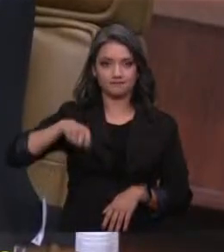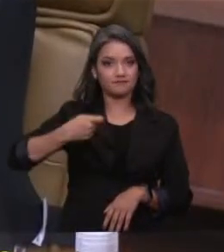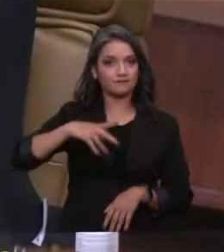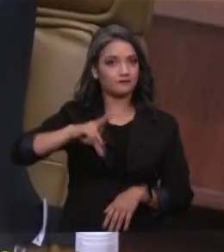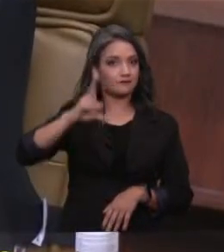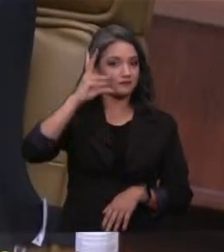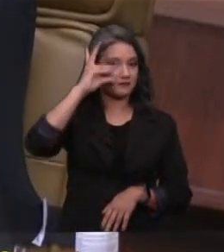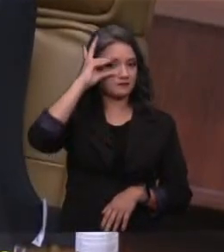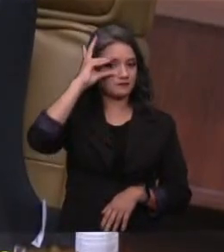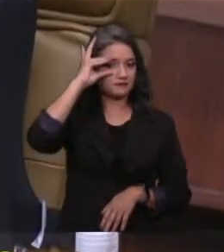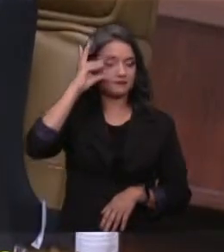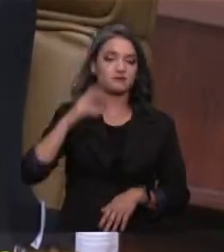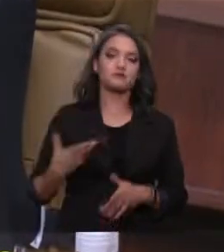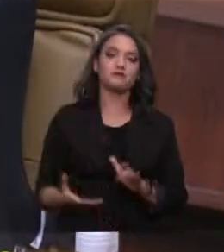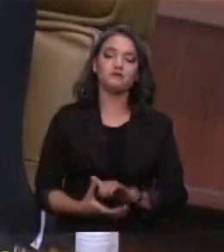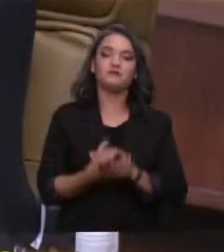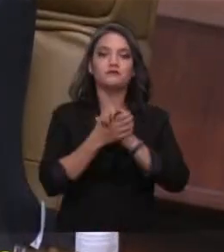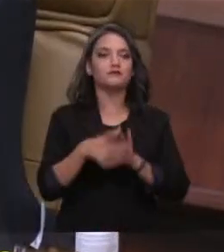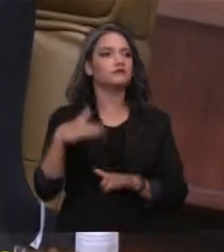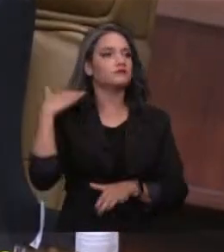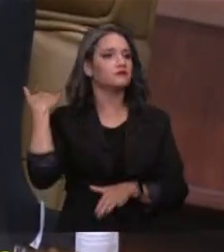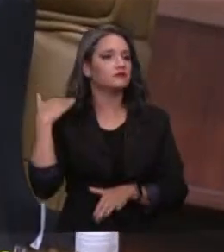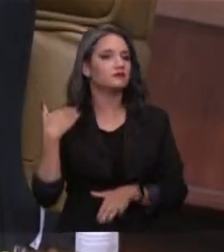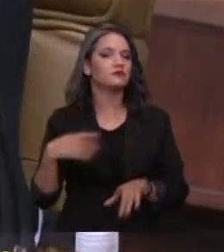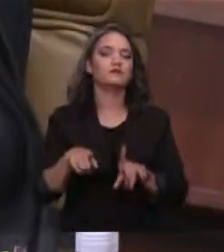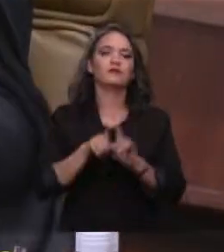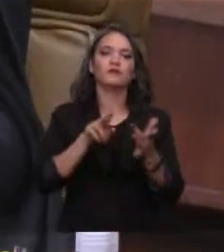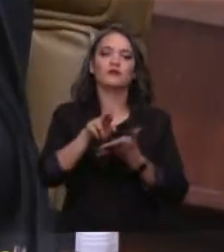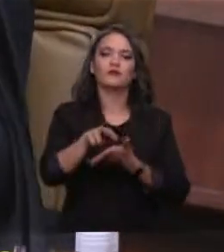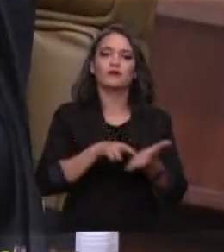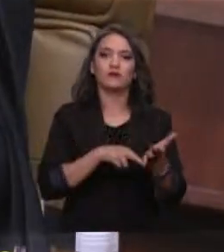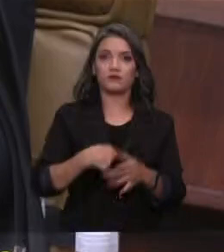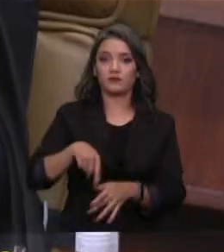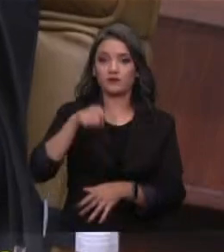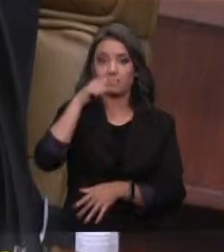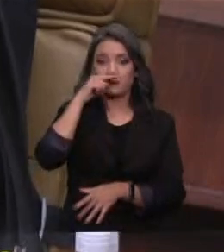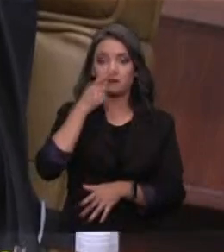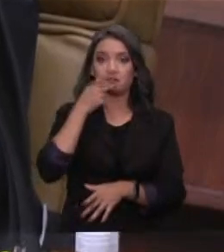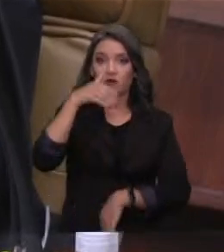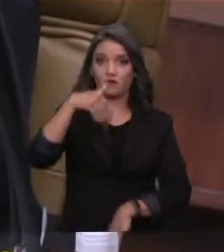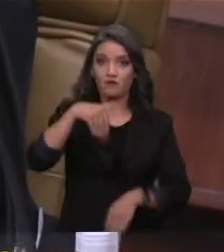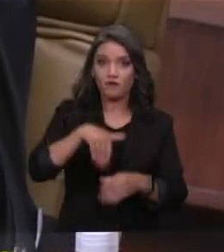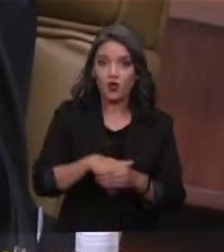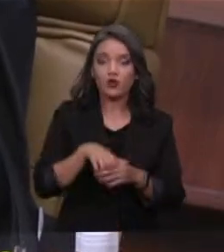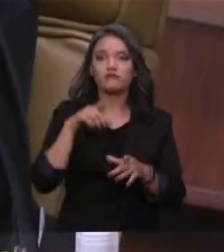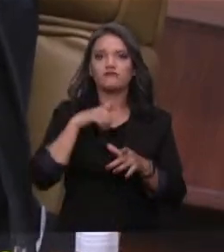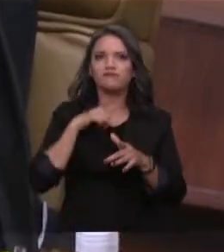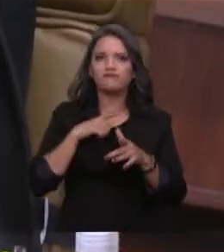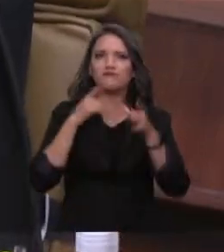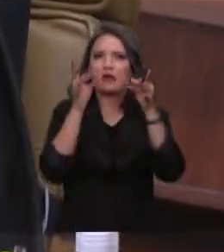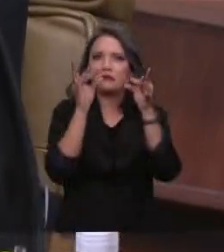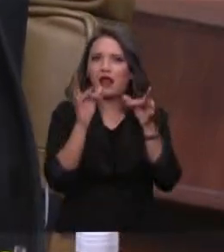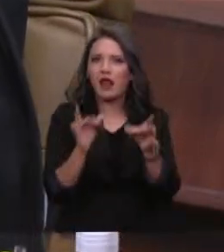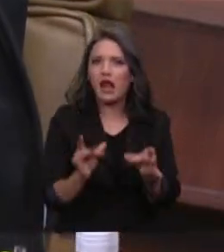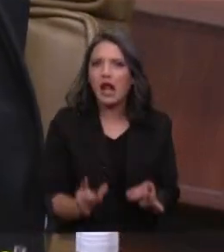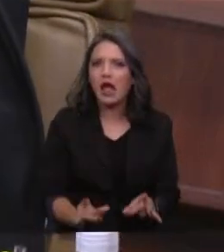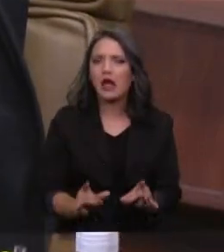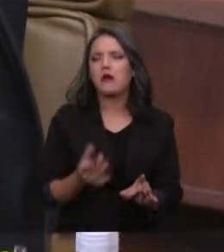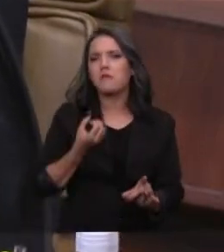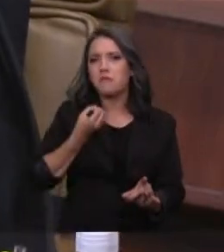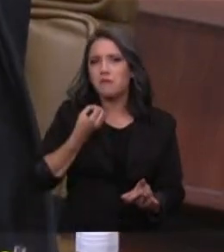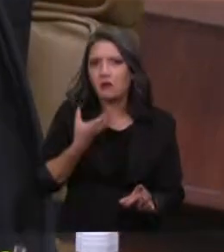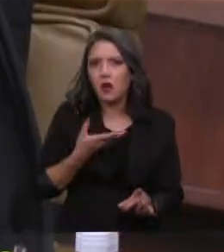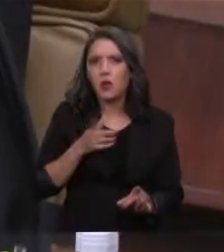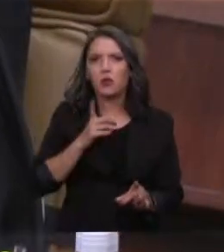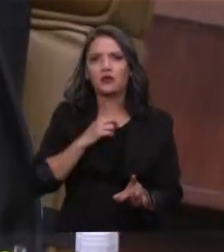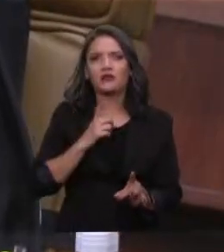Fachin, que trouxe, sem dúvida, um voto... A direita da mesa para o voto, excelentíssimo senhor ministro André Mendonça. ...fundamentado em relação